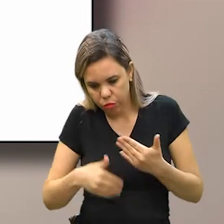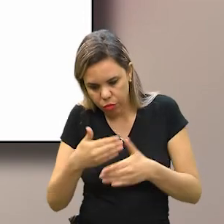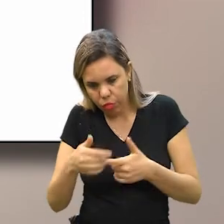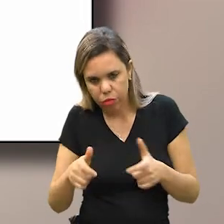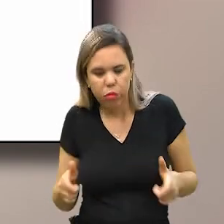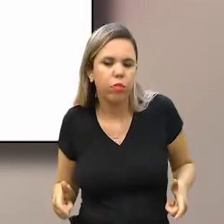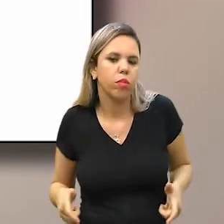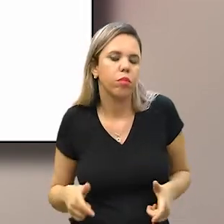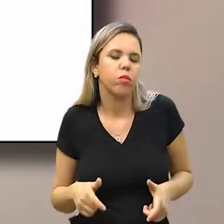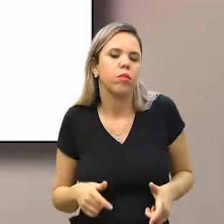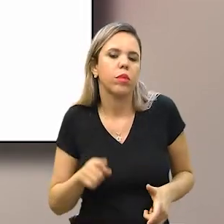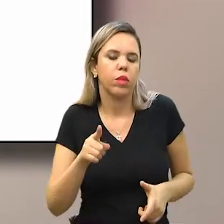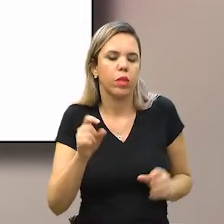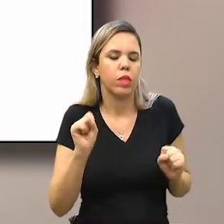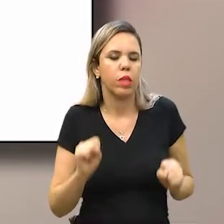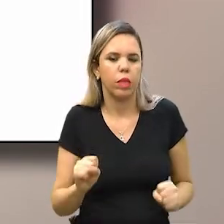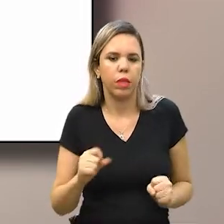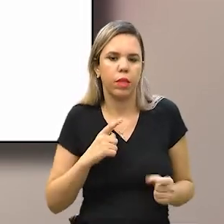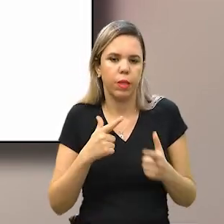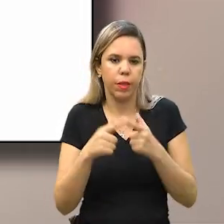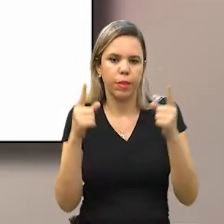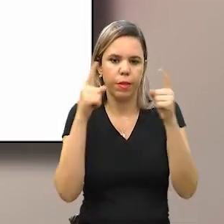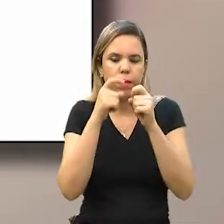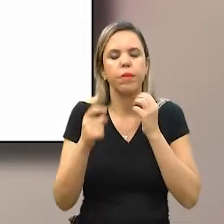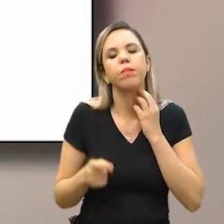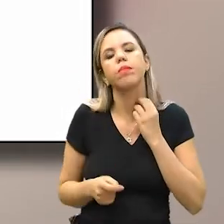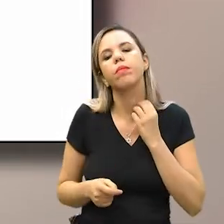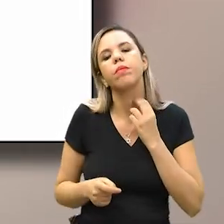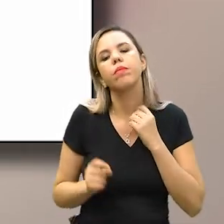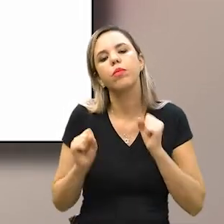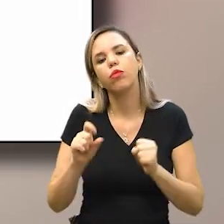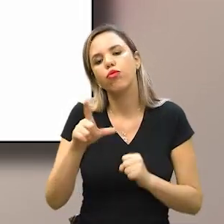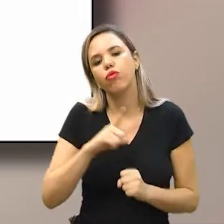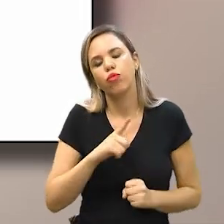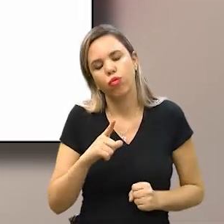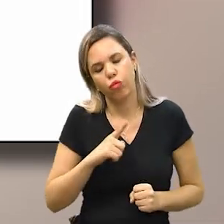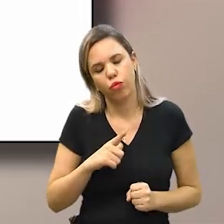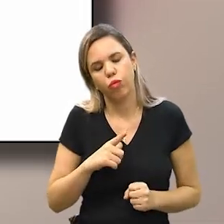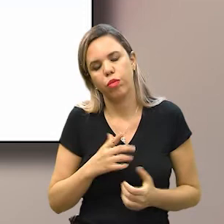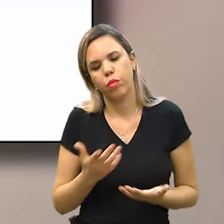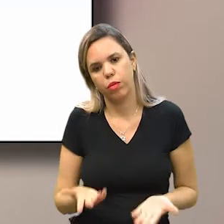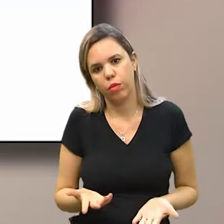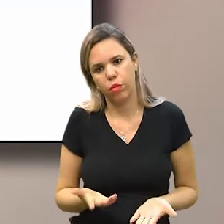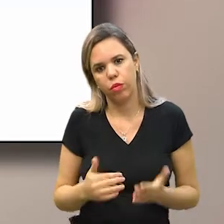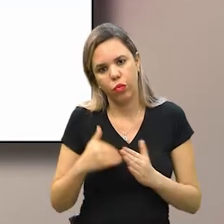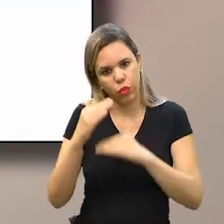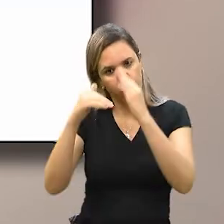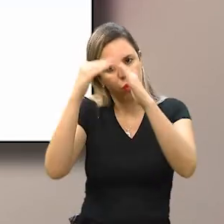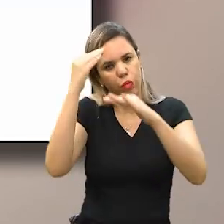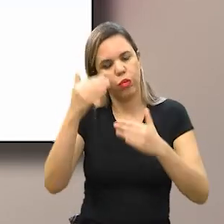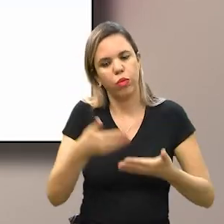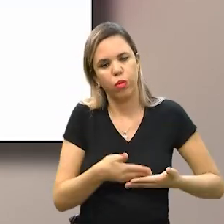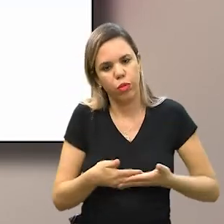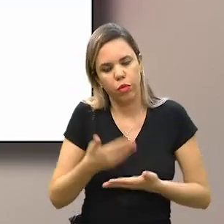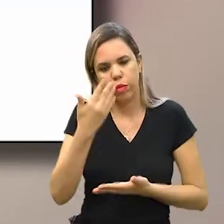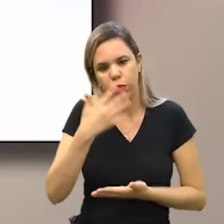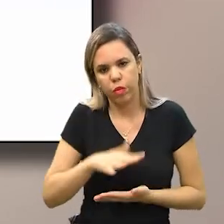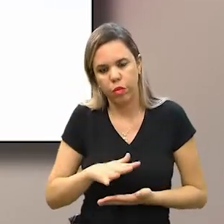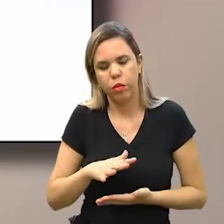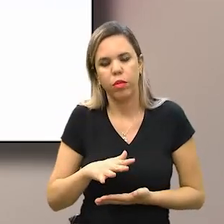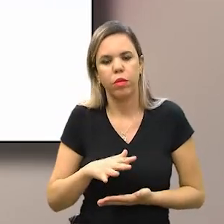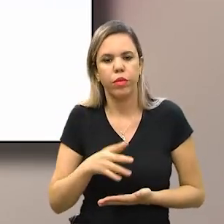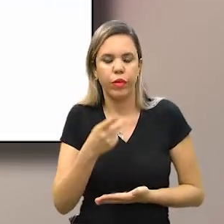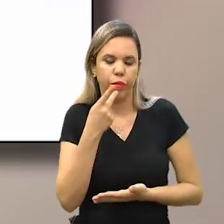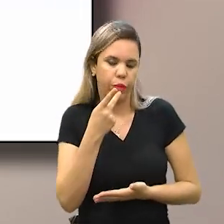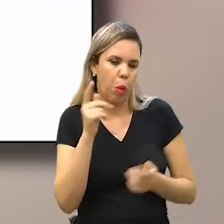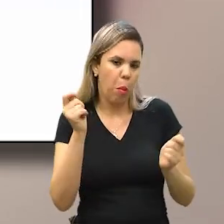gerada. E aí você pode ter complicações. Você pode ter complicações do desenvolvimento da criança, né?